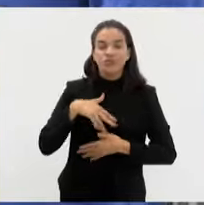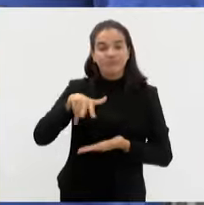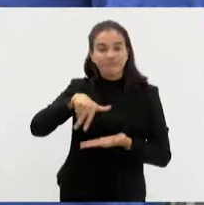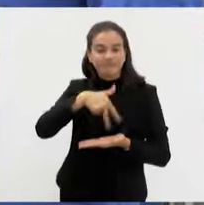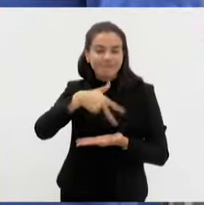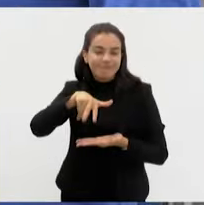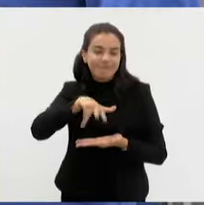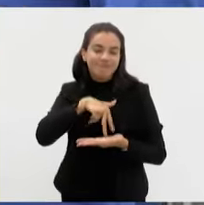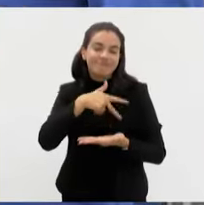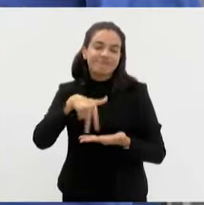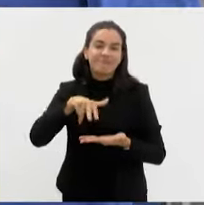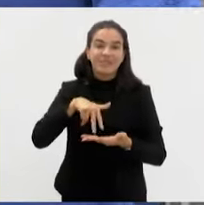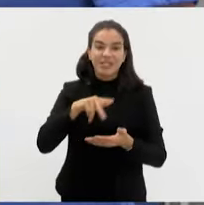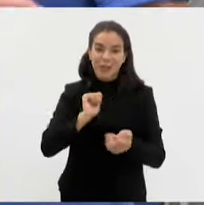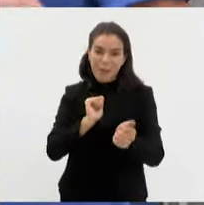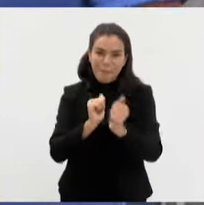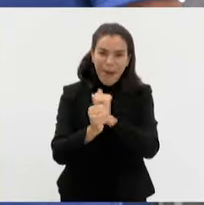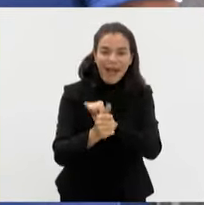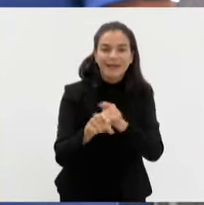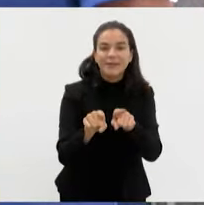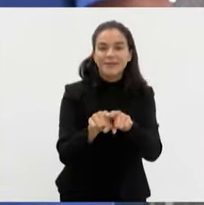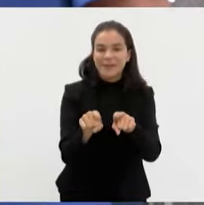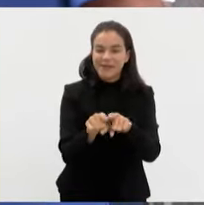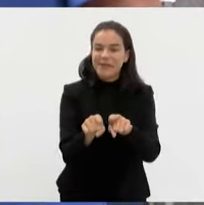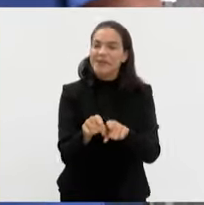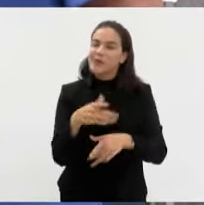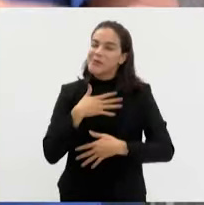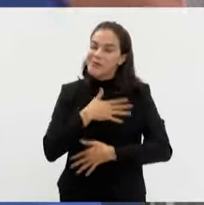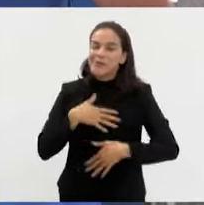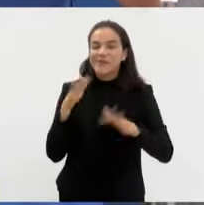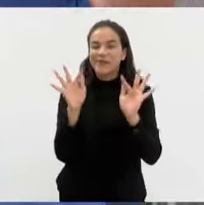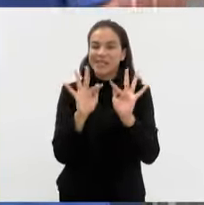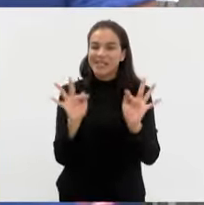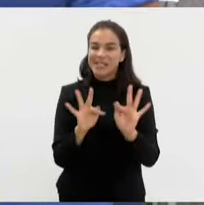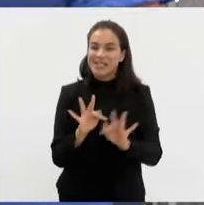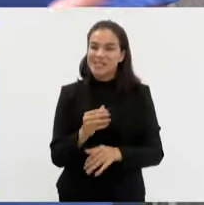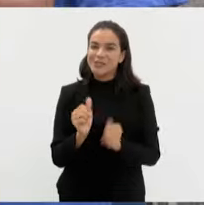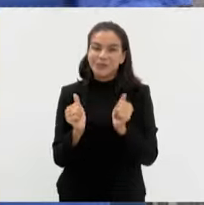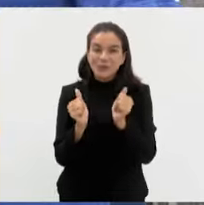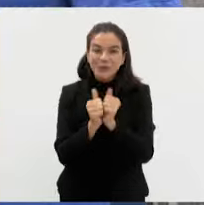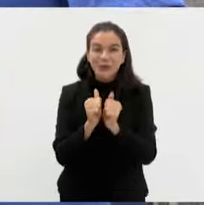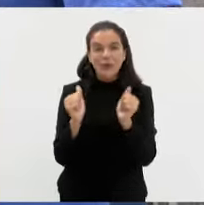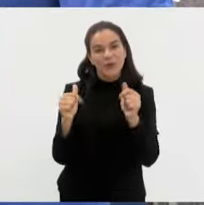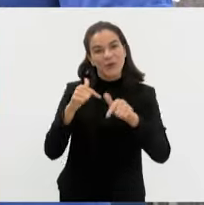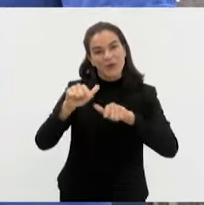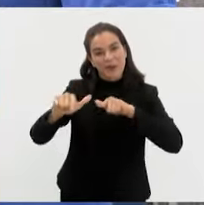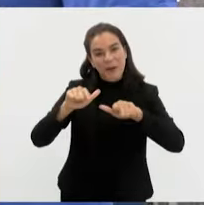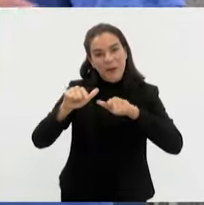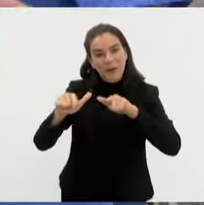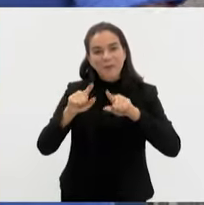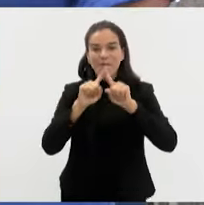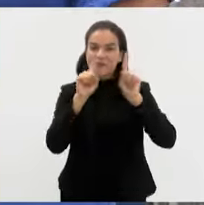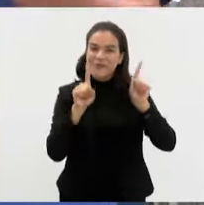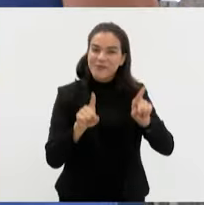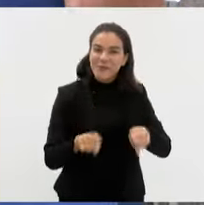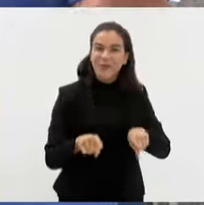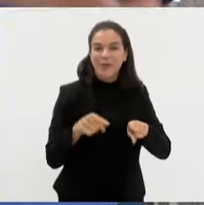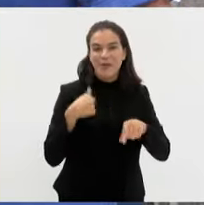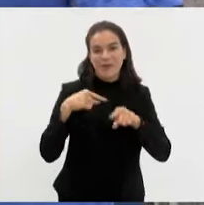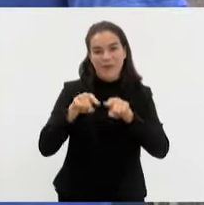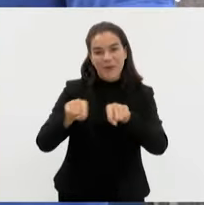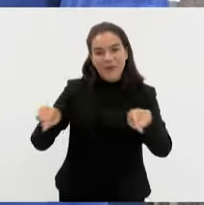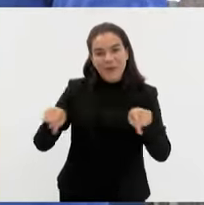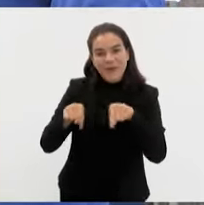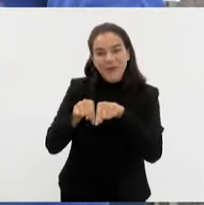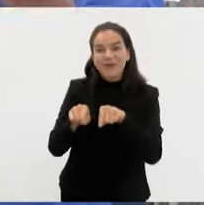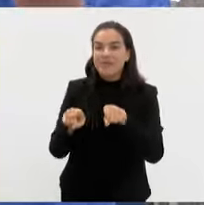de caminhar, de correr. Então, estou muito feliz de estar aqui hoje, junto com os trabalhadores, com as trabalhadoras do meu gabinete, mas